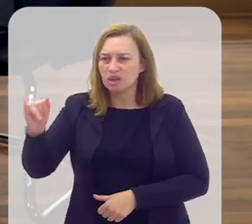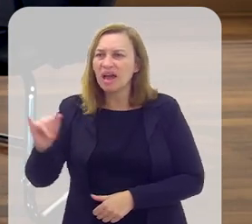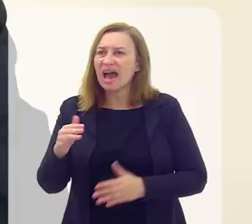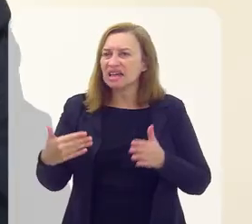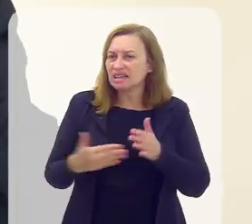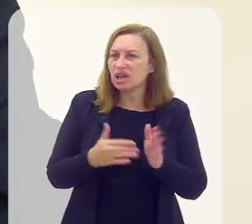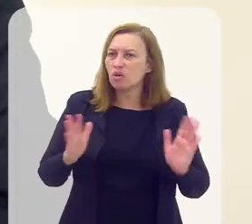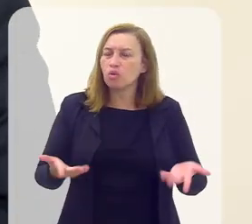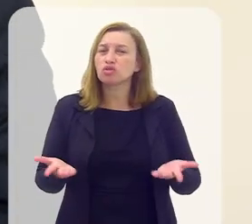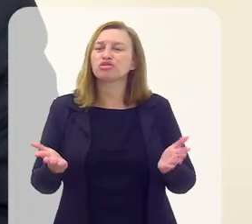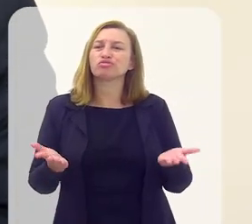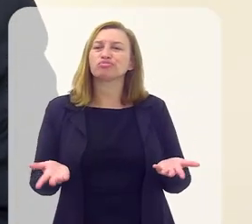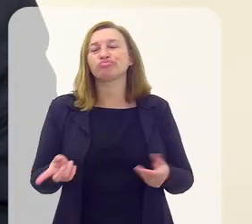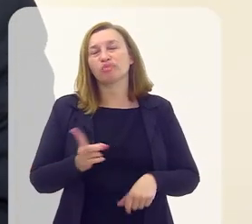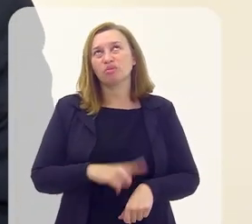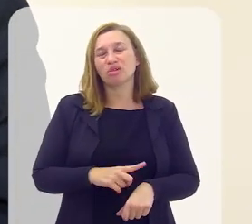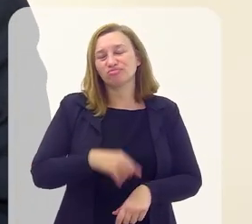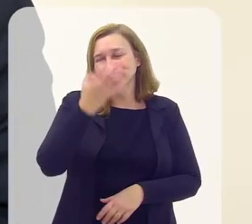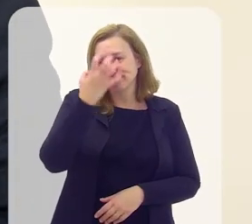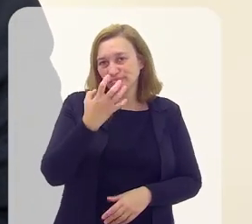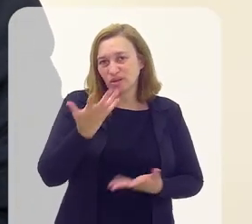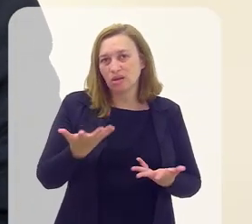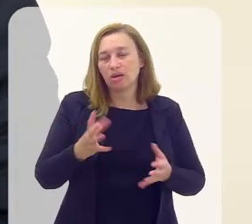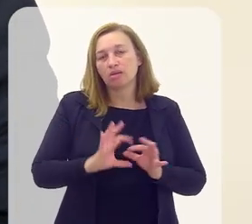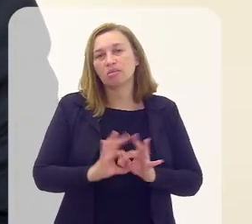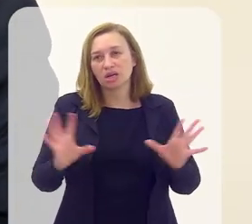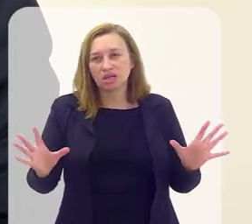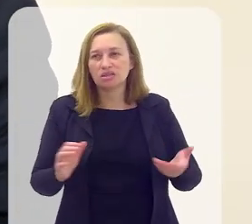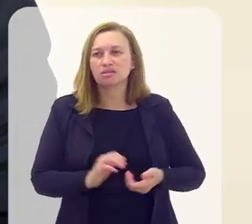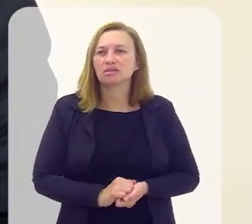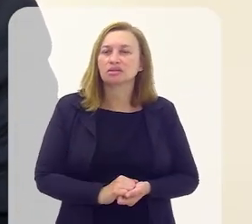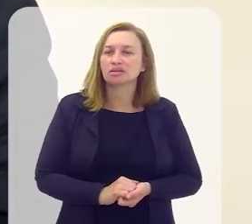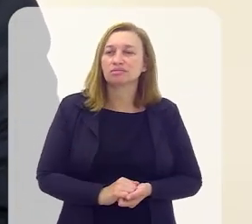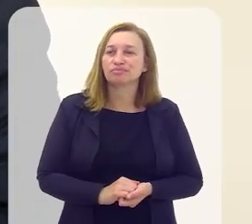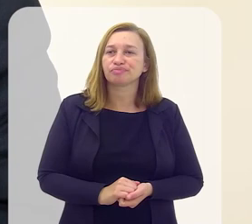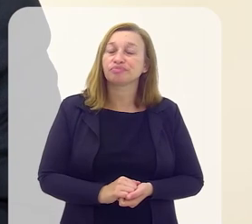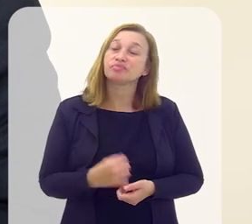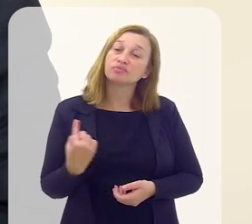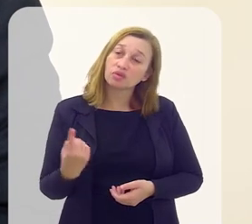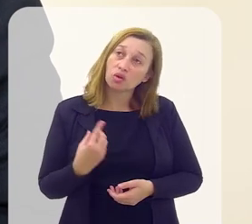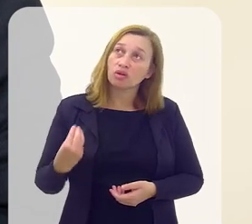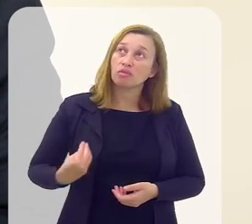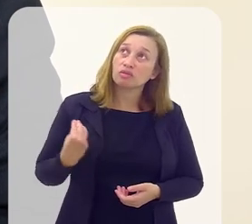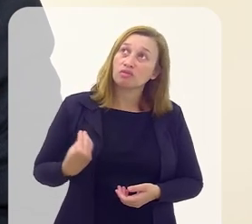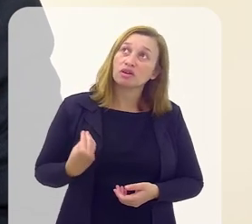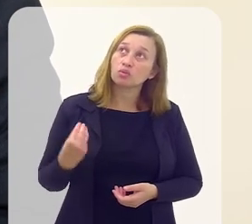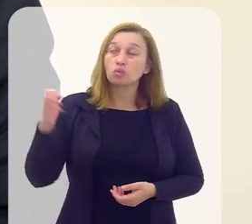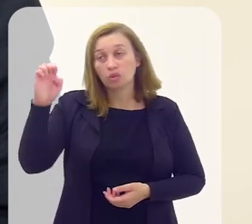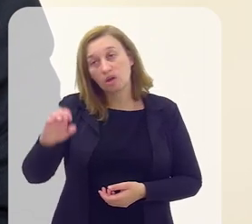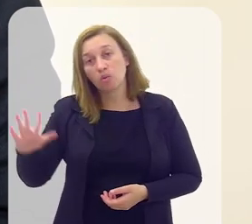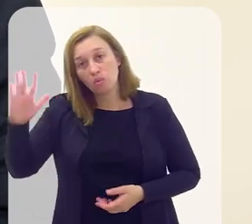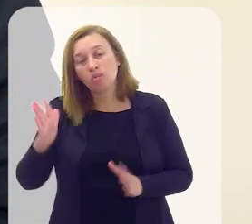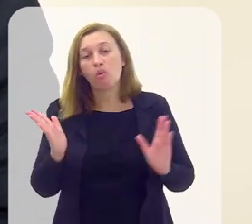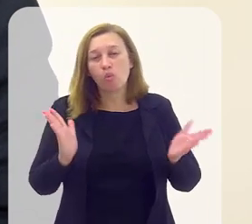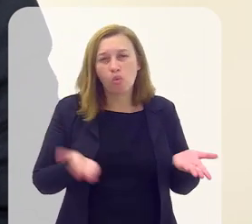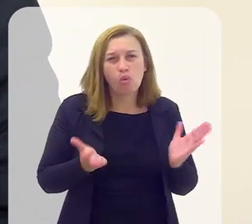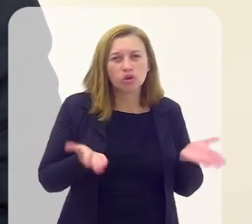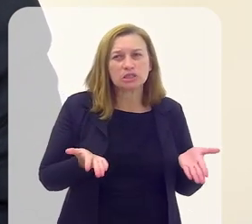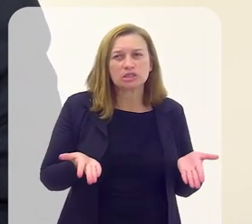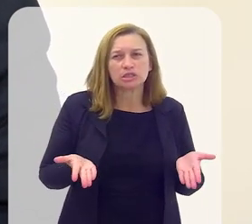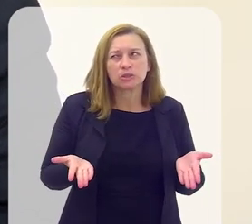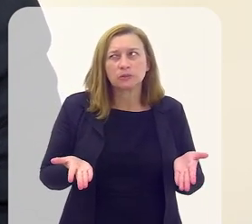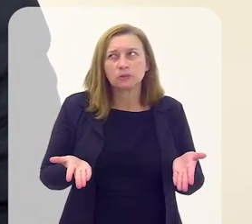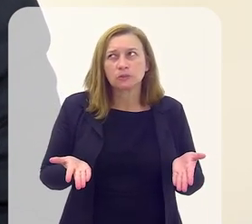Olha, o momento é um momento grave em relação à democracia. Nós estamos vivendo, por exemplo, na Europa